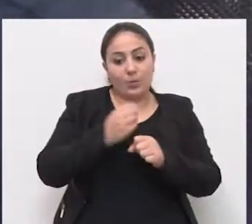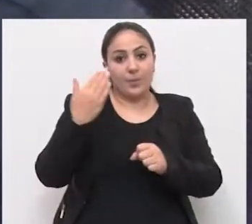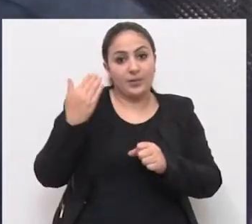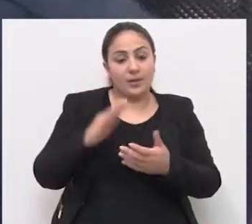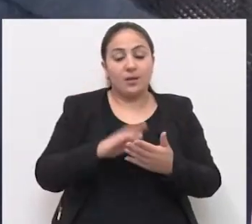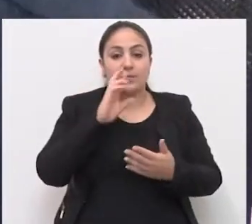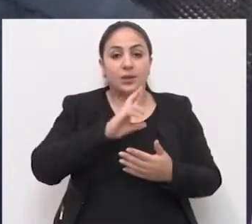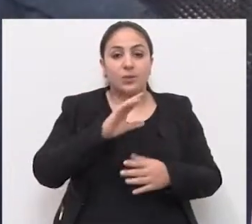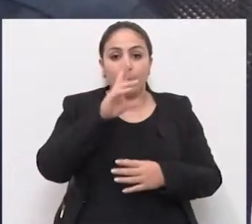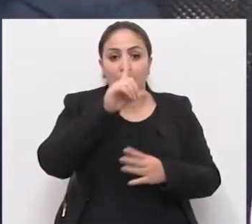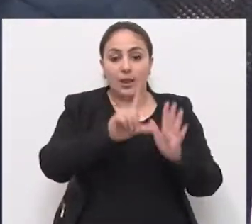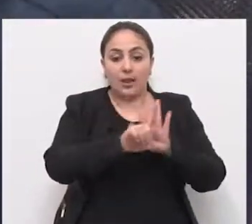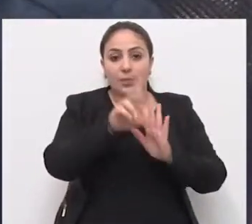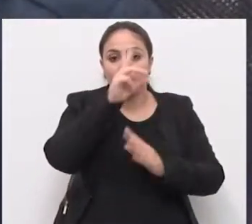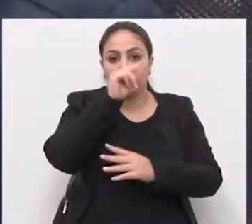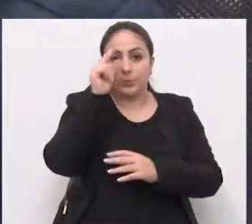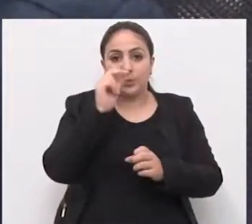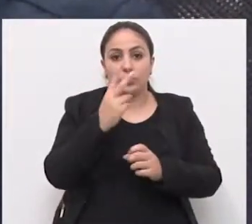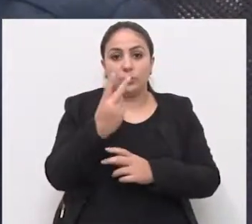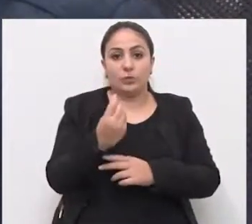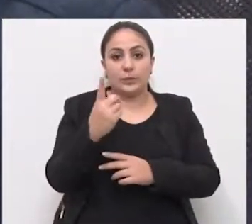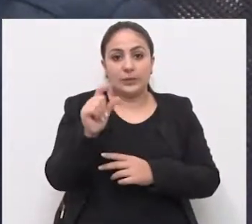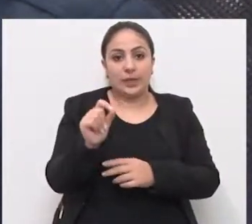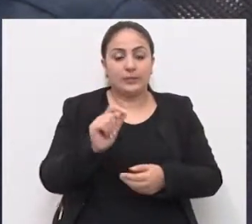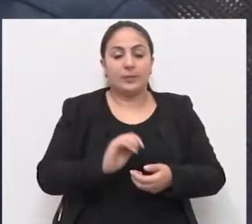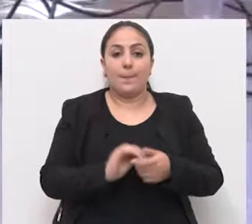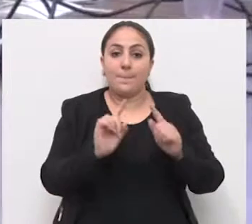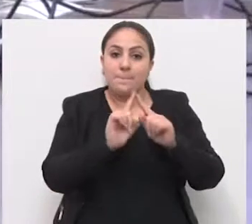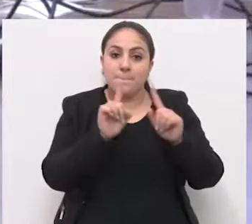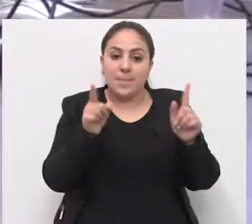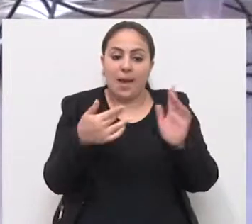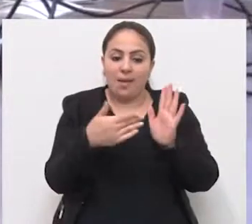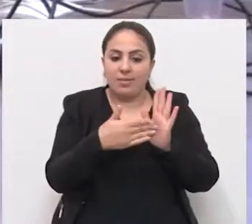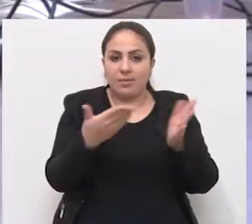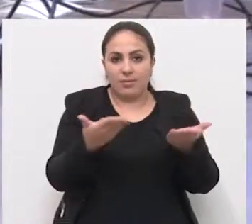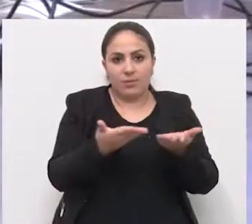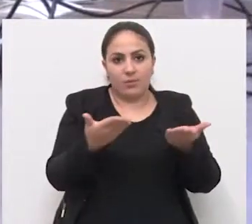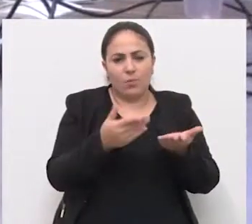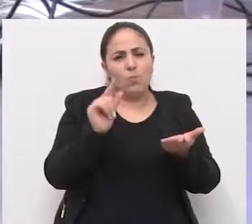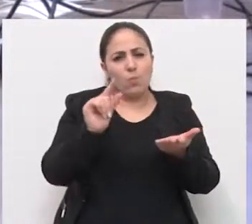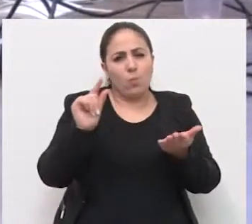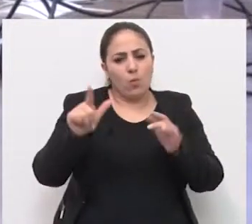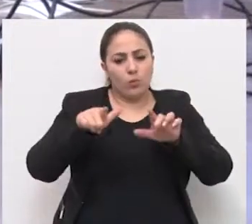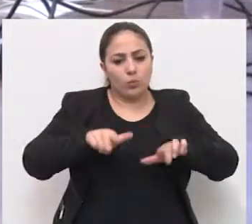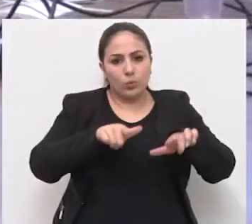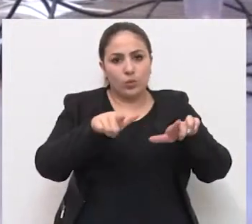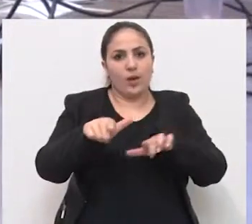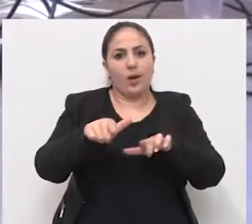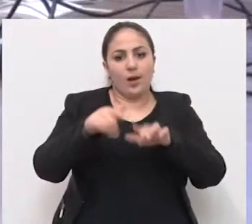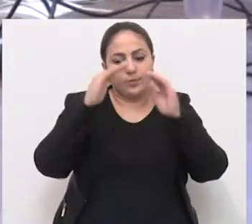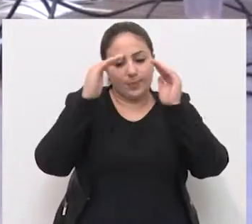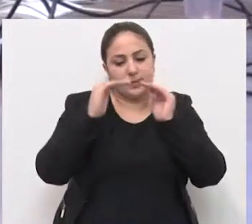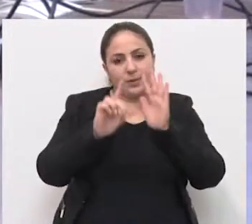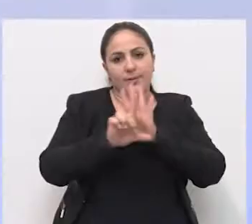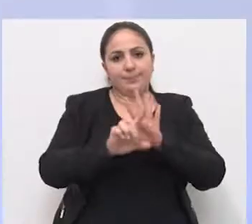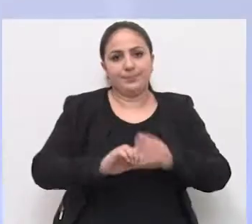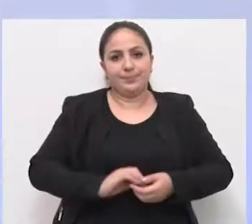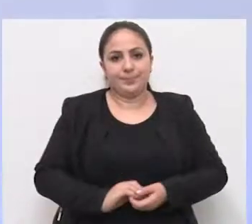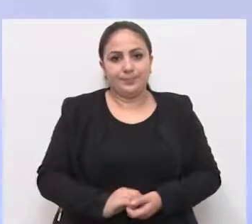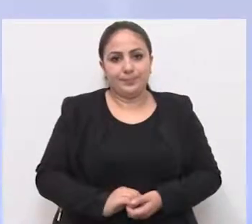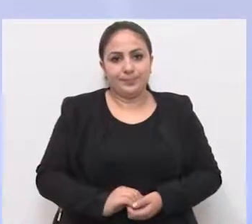o resultado de uma lei municipal de 2010, mas, até o momento, poucos locais seguiram a